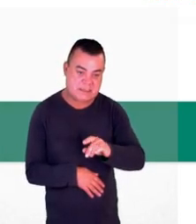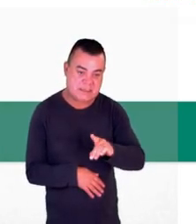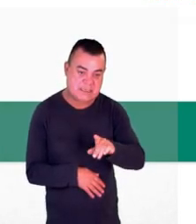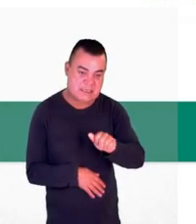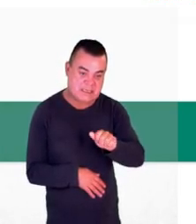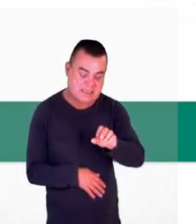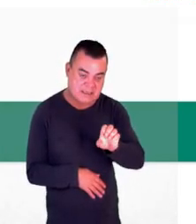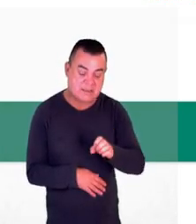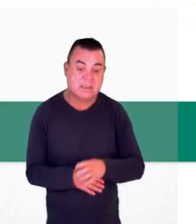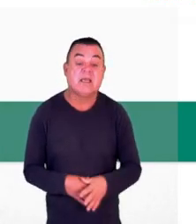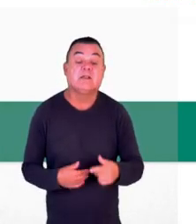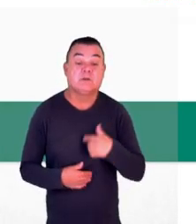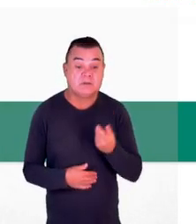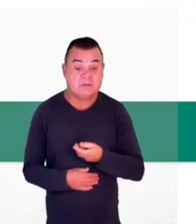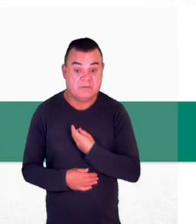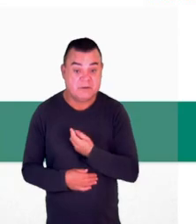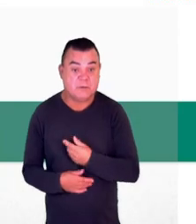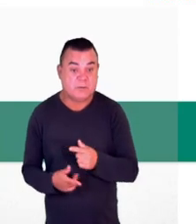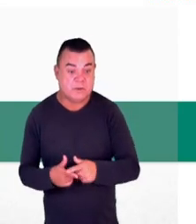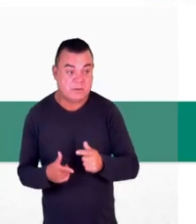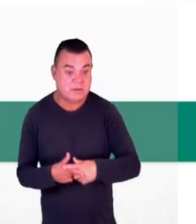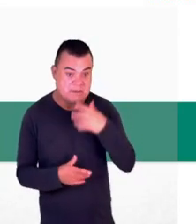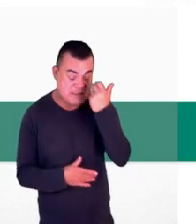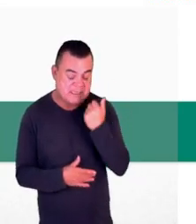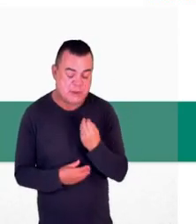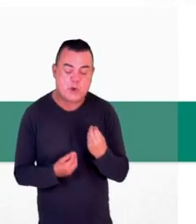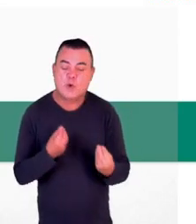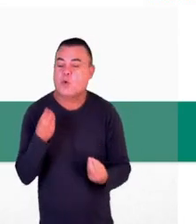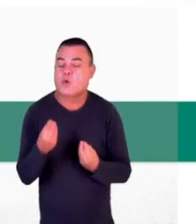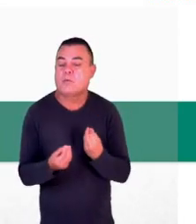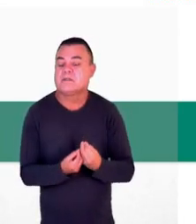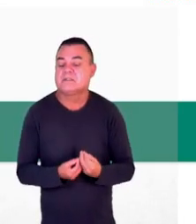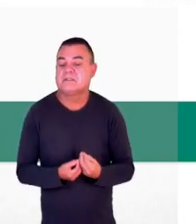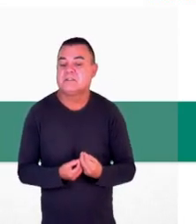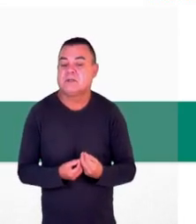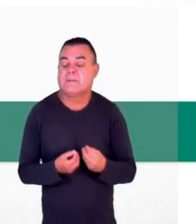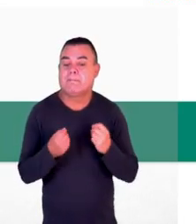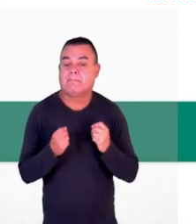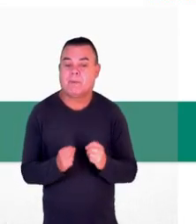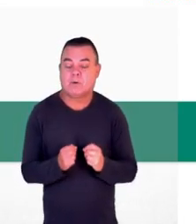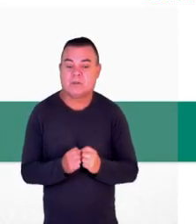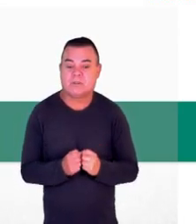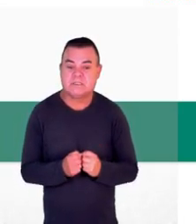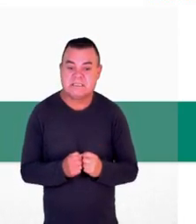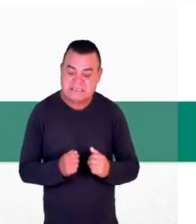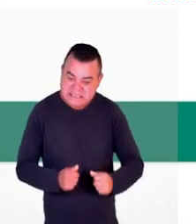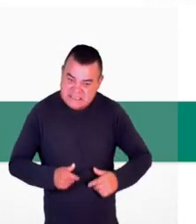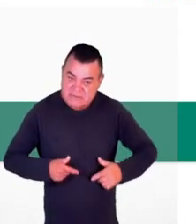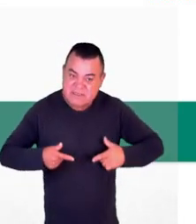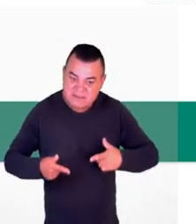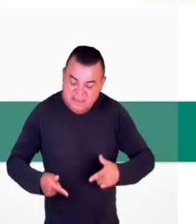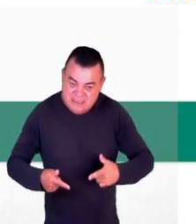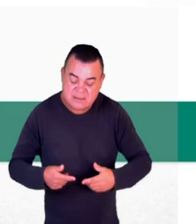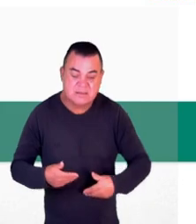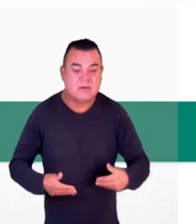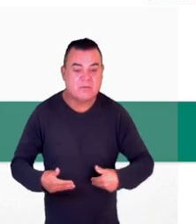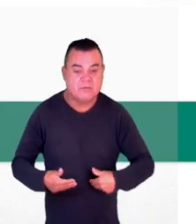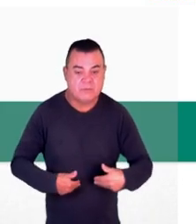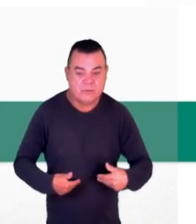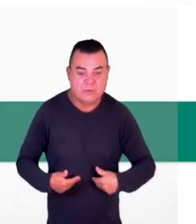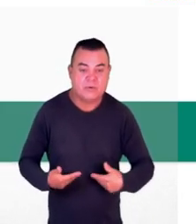aí como que a gente faz para reverter essas grandes tendências né como que a gente pode enfrentar a fome com comida de verdade